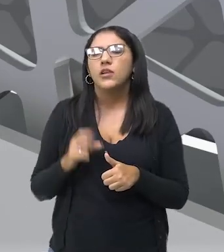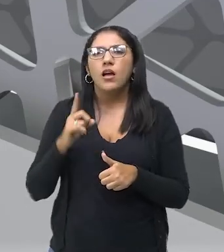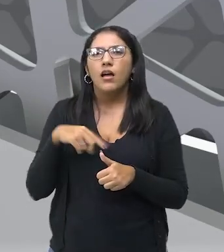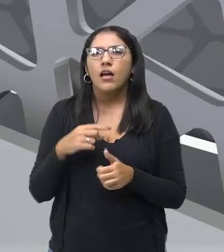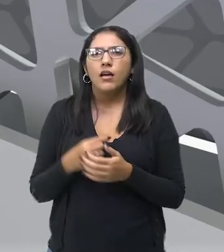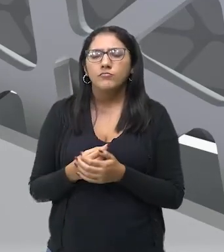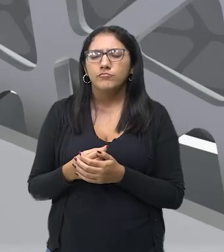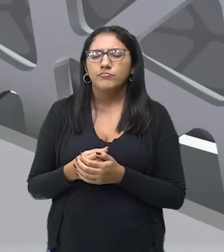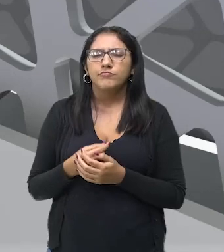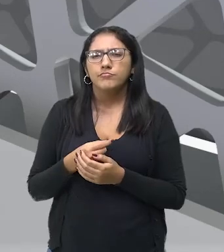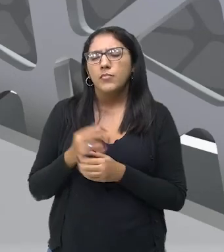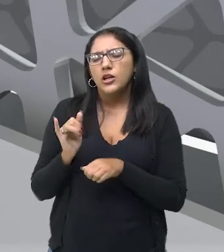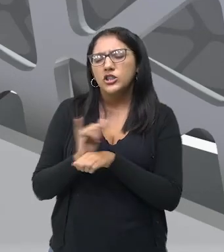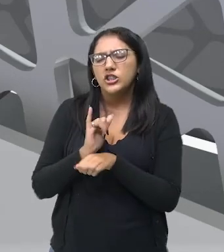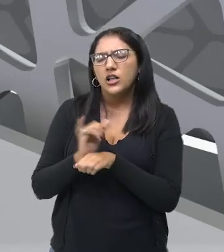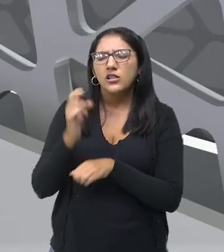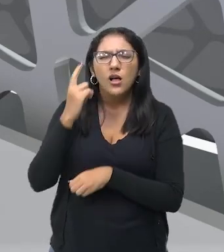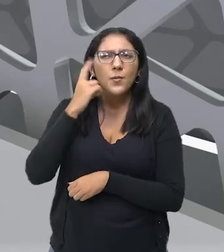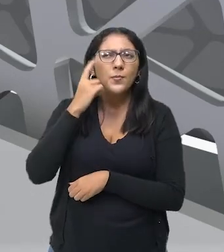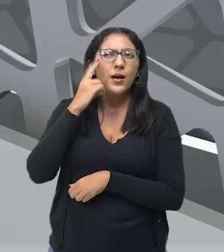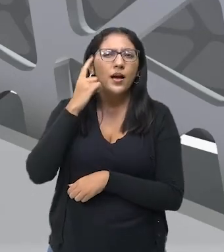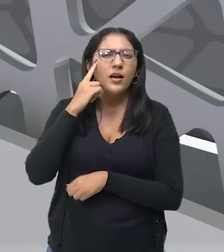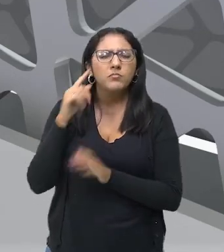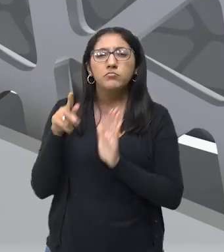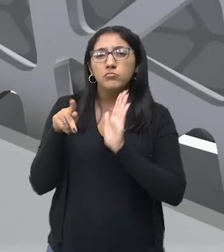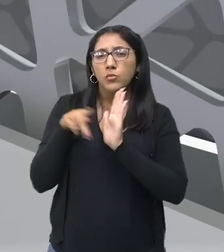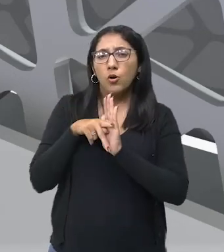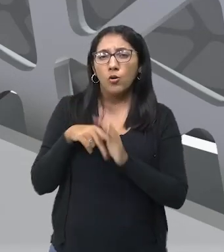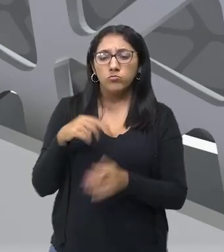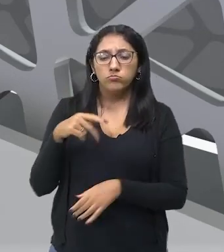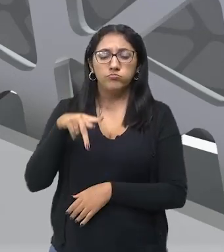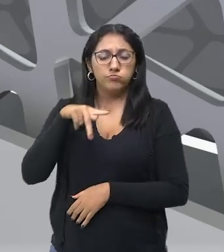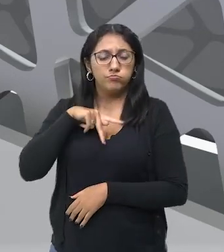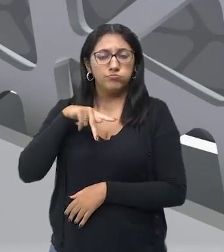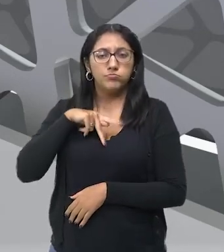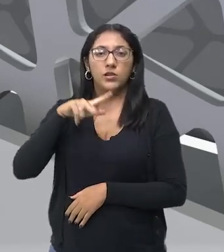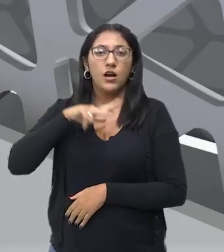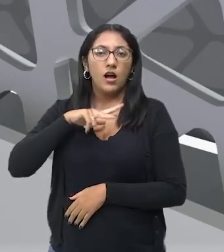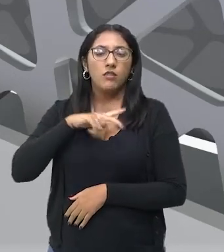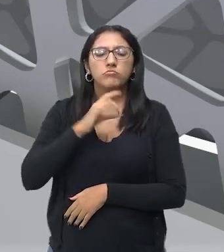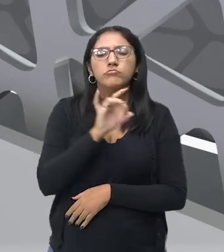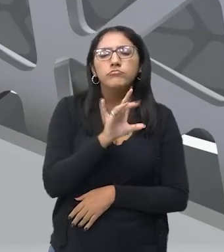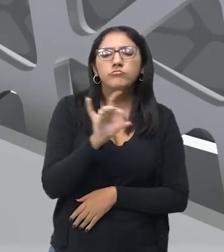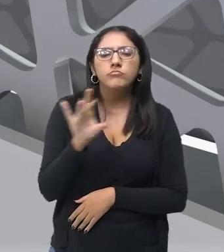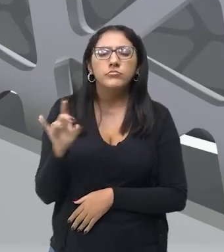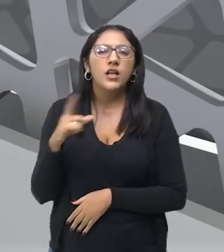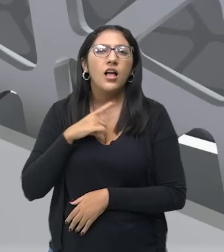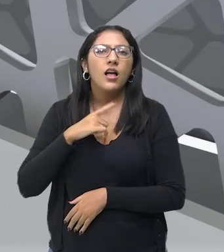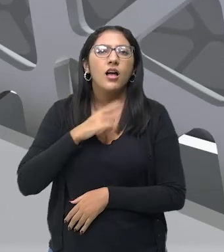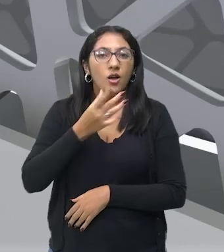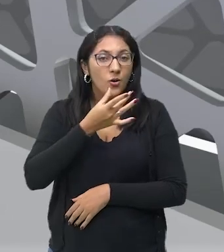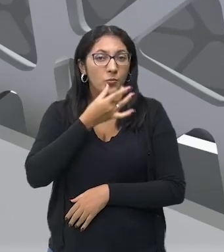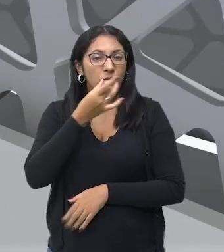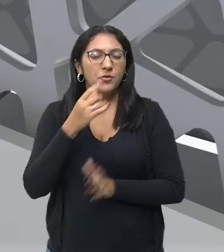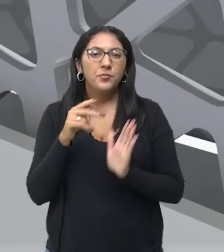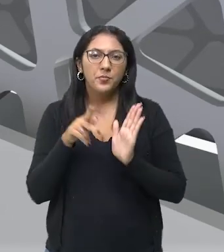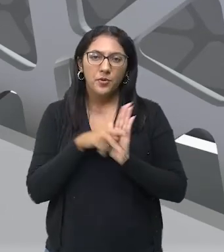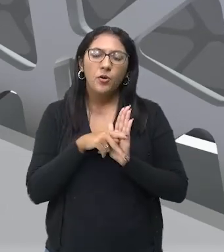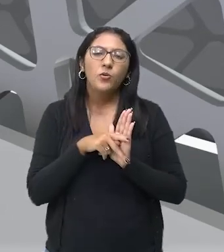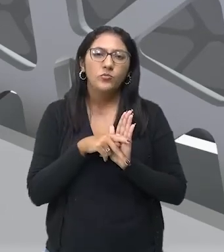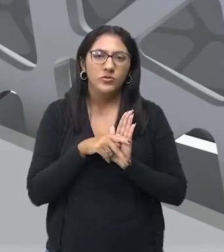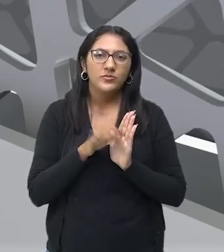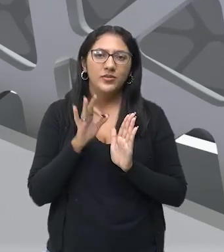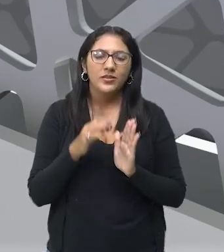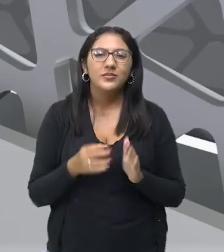opinião é uma forma de pensar individual de cada um. Cada um vai ter uma opinião sobre cada um dos fatos que